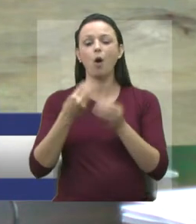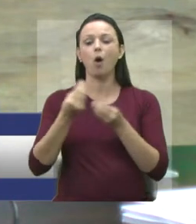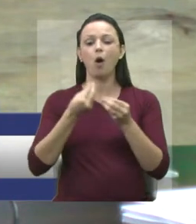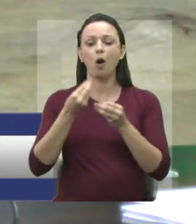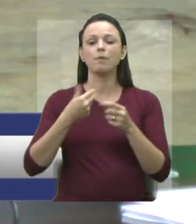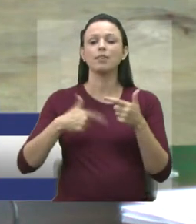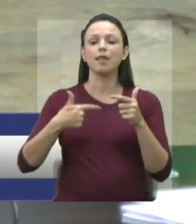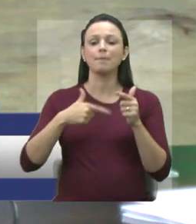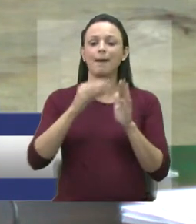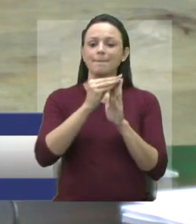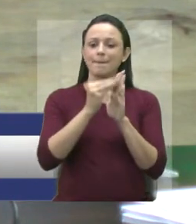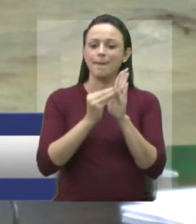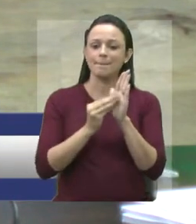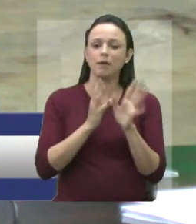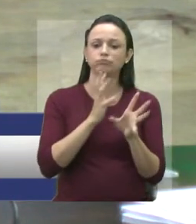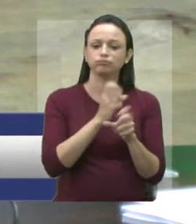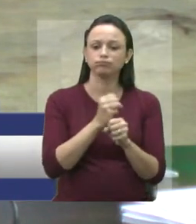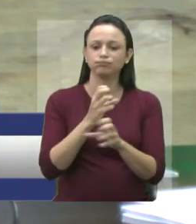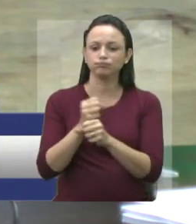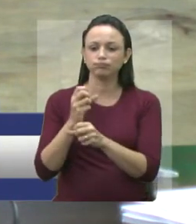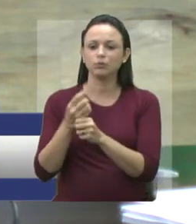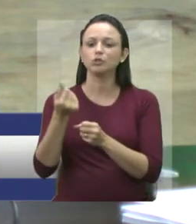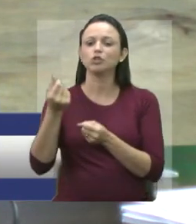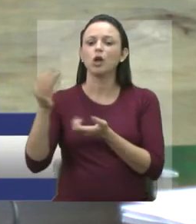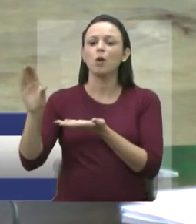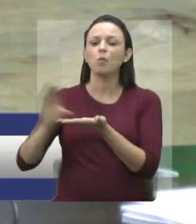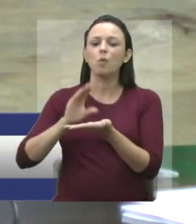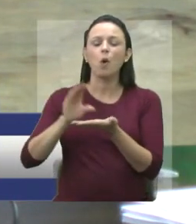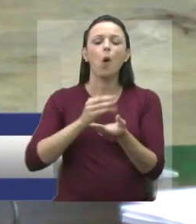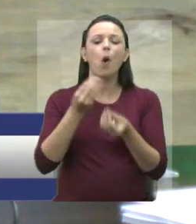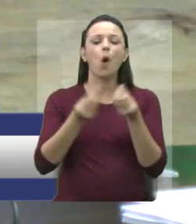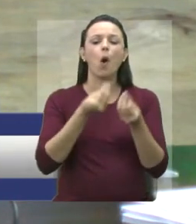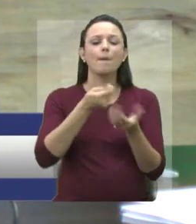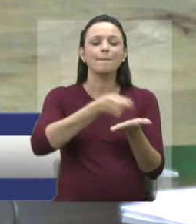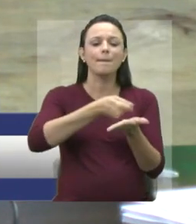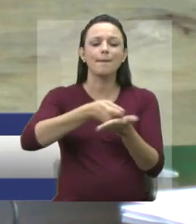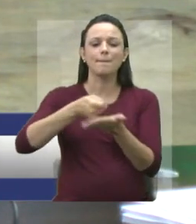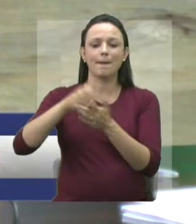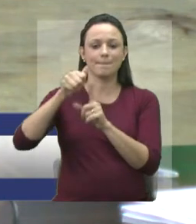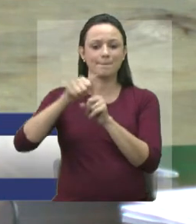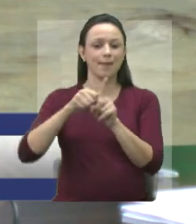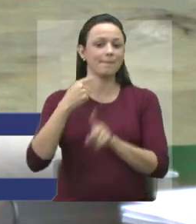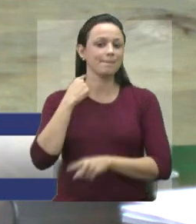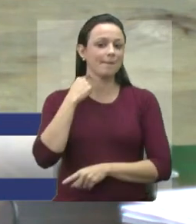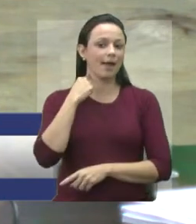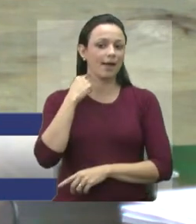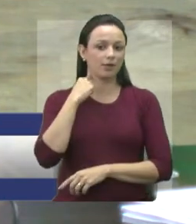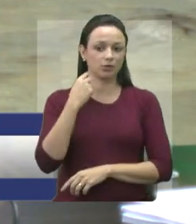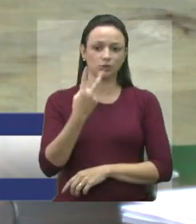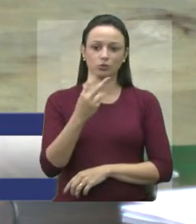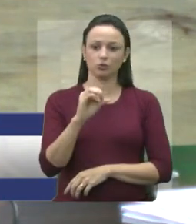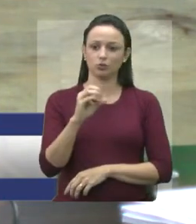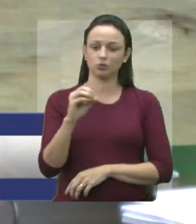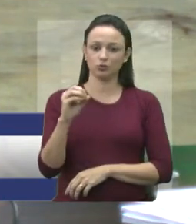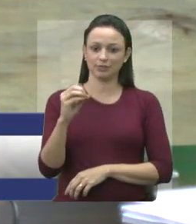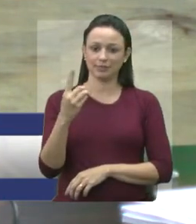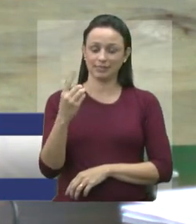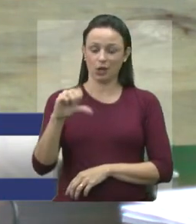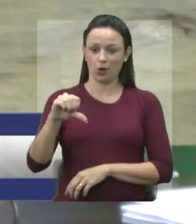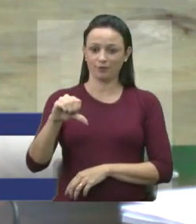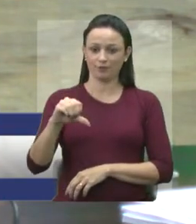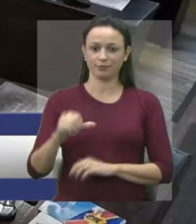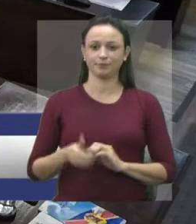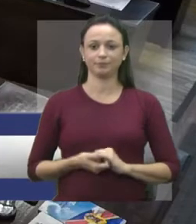a aplicação dos recursos recebidos no mês de maio do exercício de 2019.